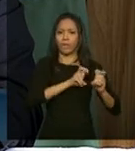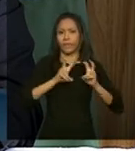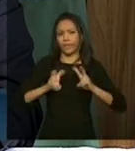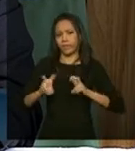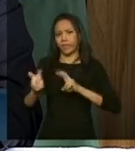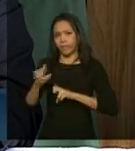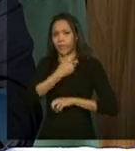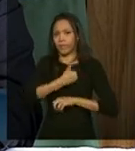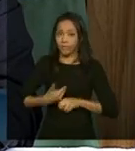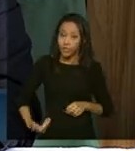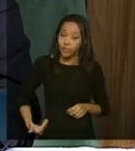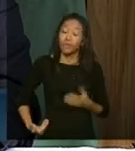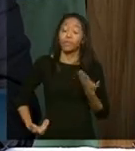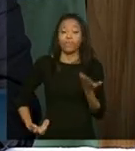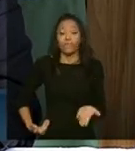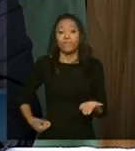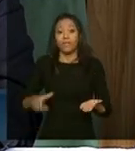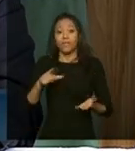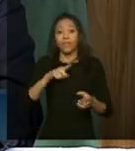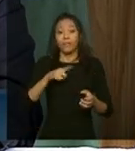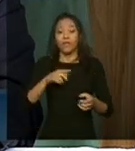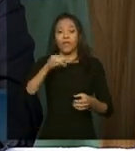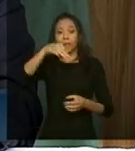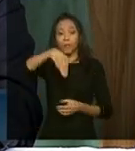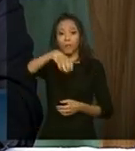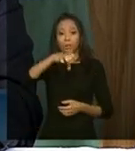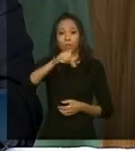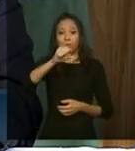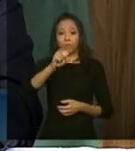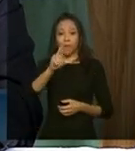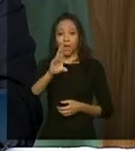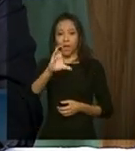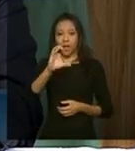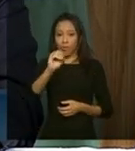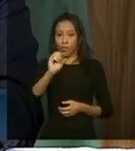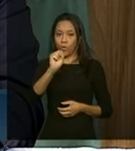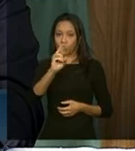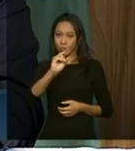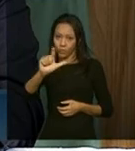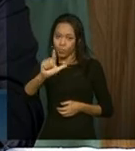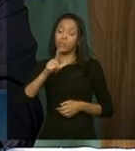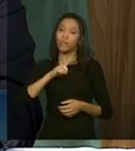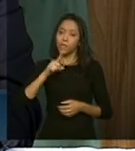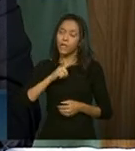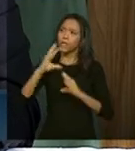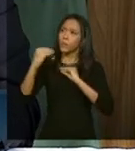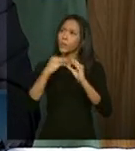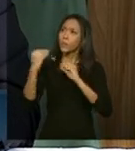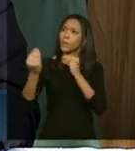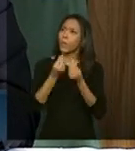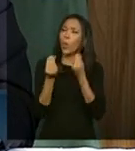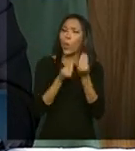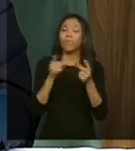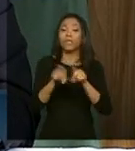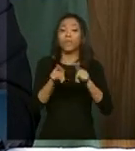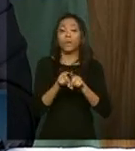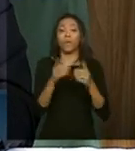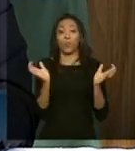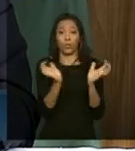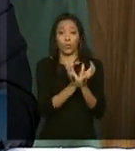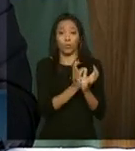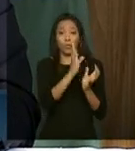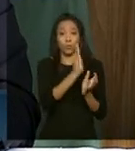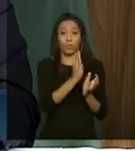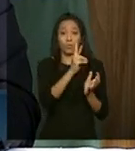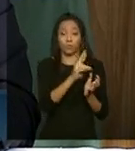governo. O Mercosul tem uma frente de negociação com a União Europeia, tem uma frente de negociação com alguns países dos BRICS. Como é que a gente